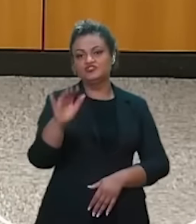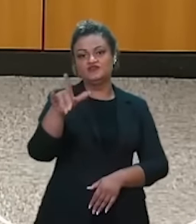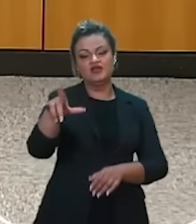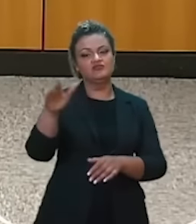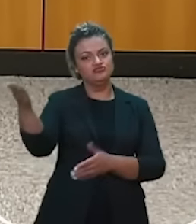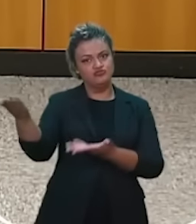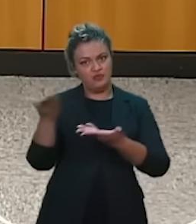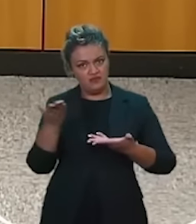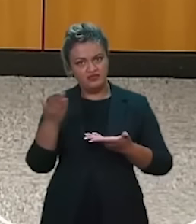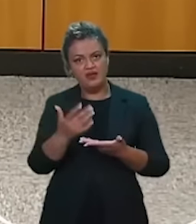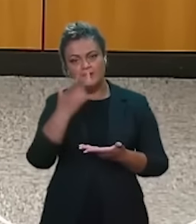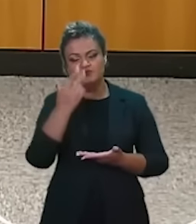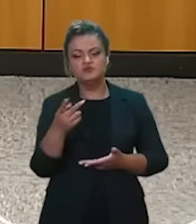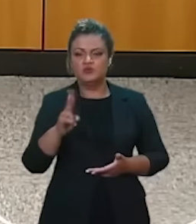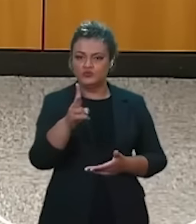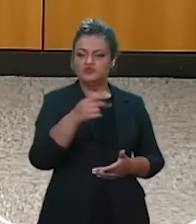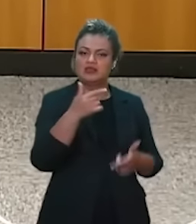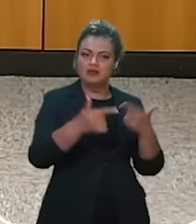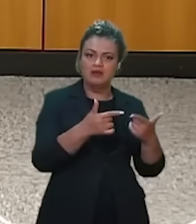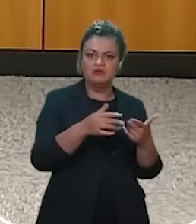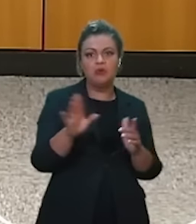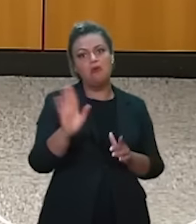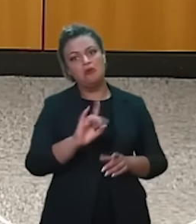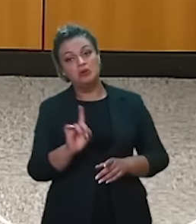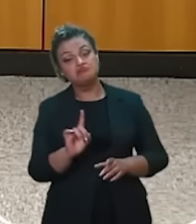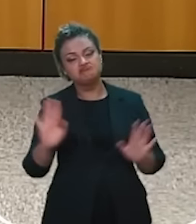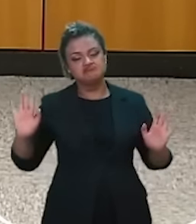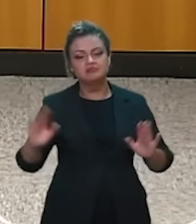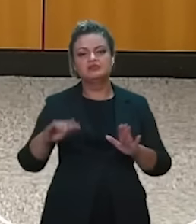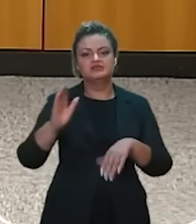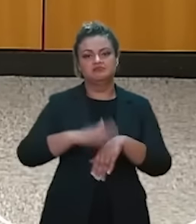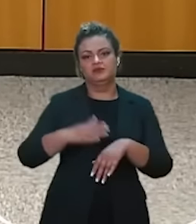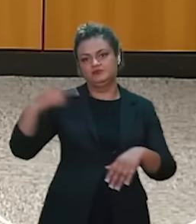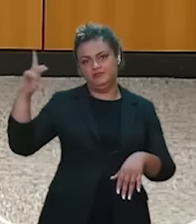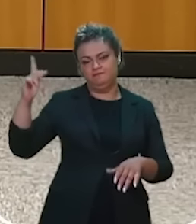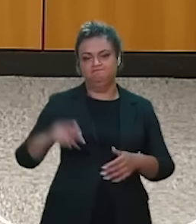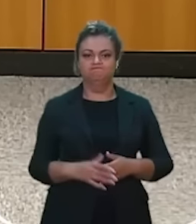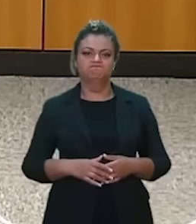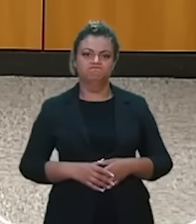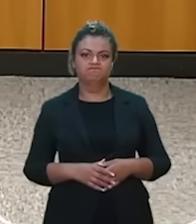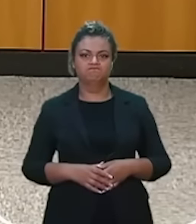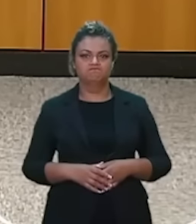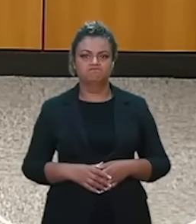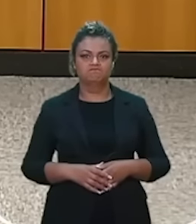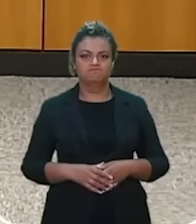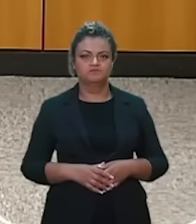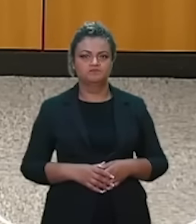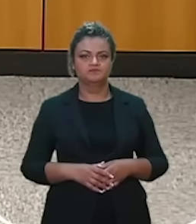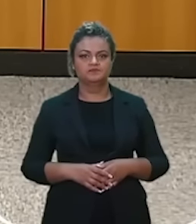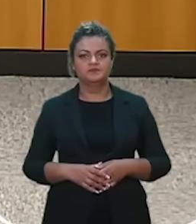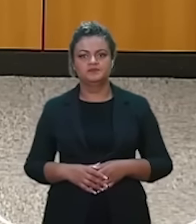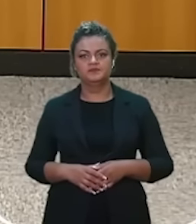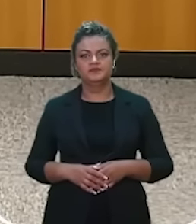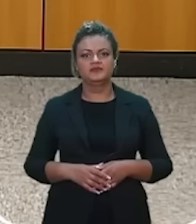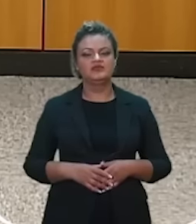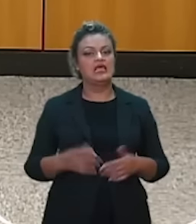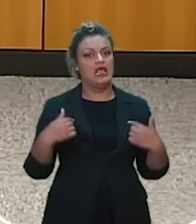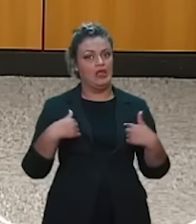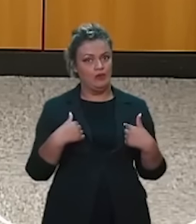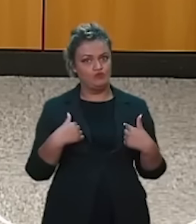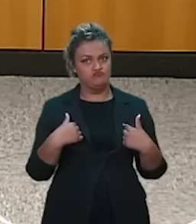pessoas para continuarem ou não mas esse é um tema exclusivamente sob condução dele doravante e me cabe